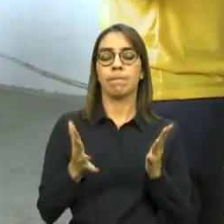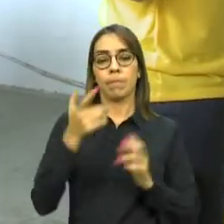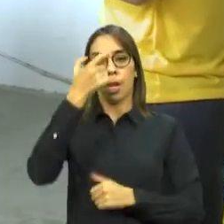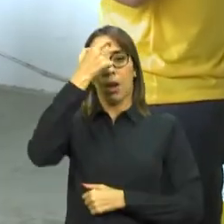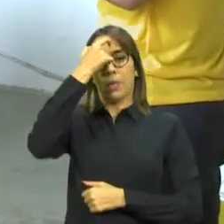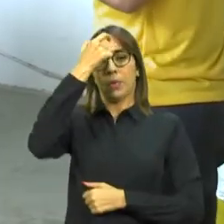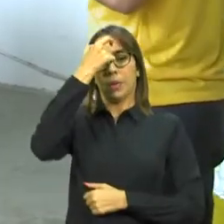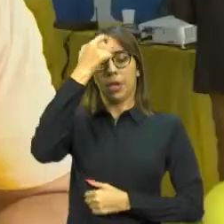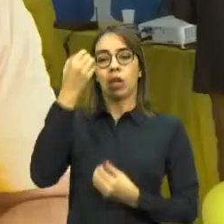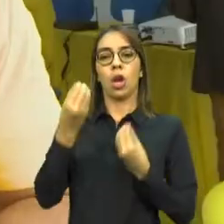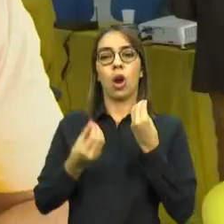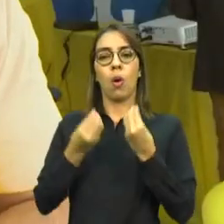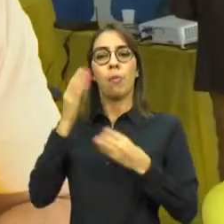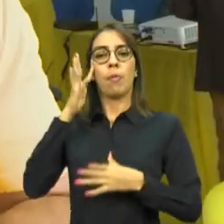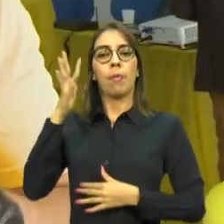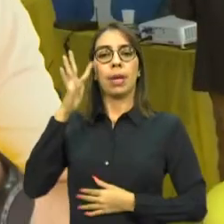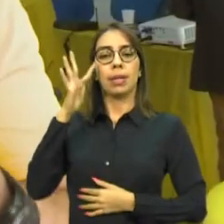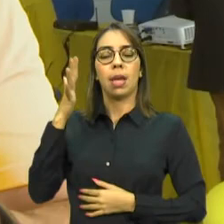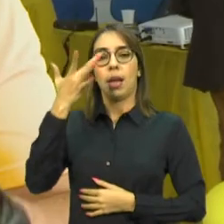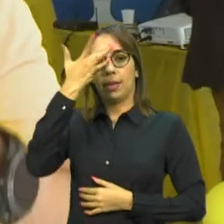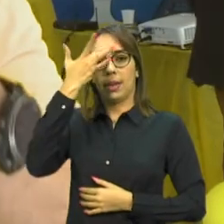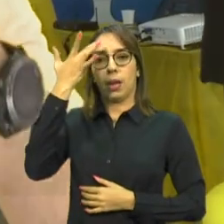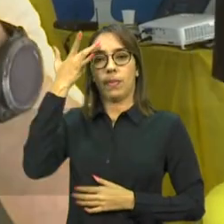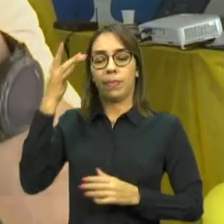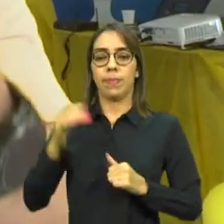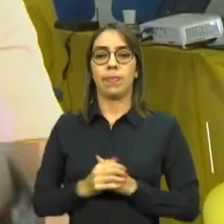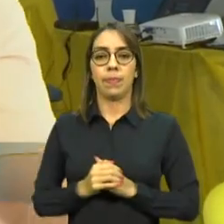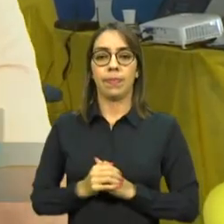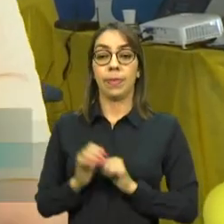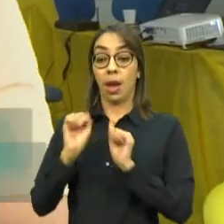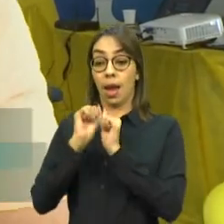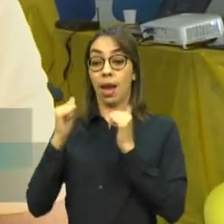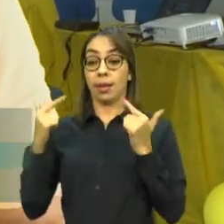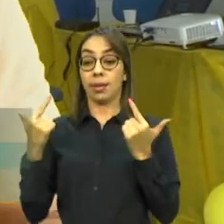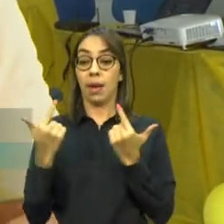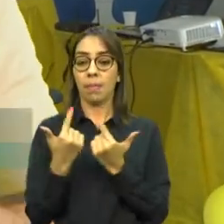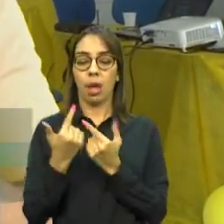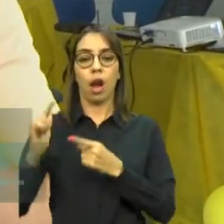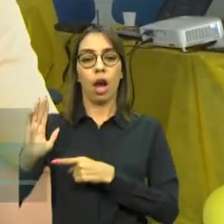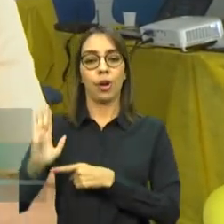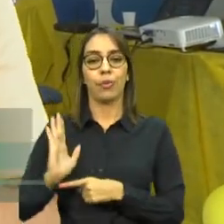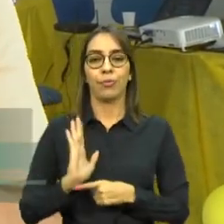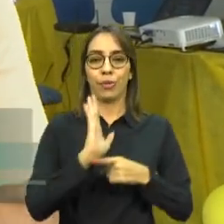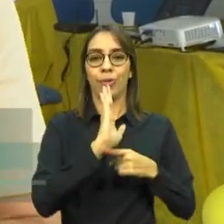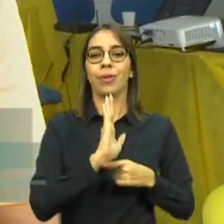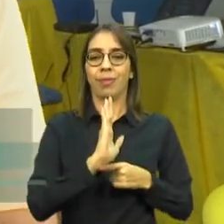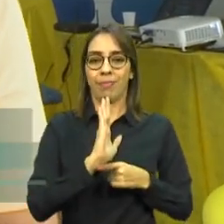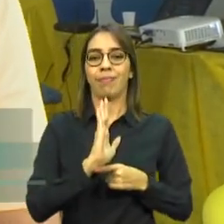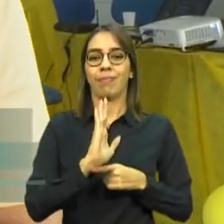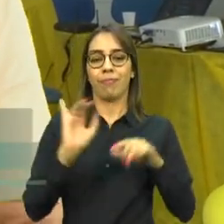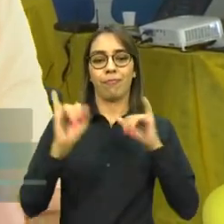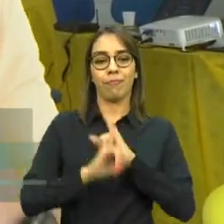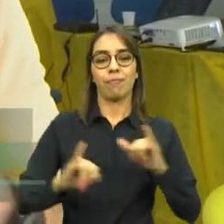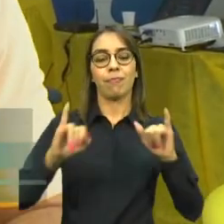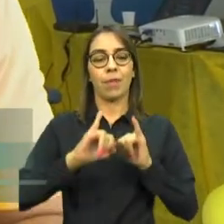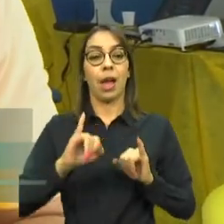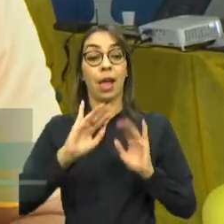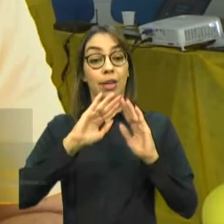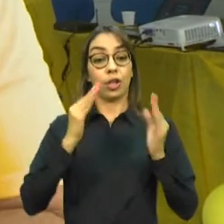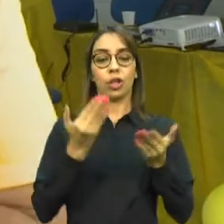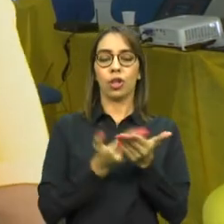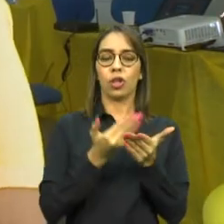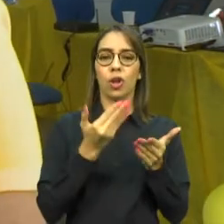à saúde mental. Que a Assembleia dá a sua contribuição, levando para dentro das escolas, acendendo essa chama de